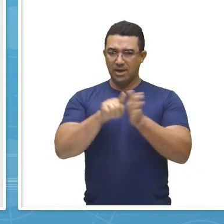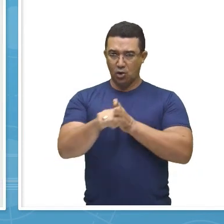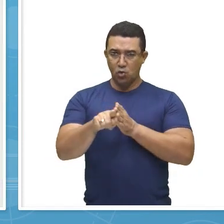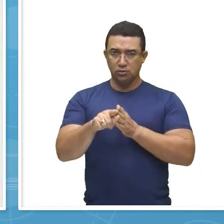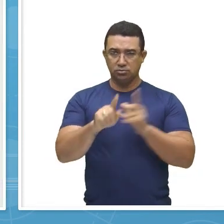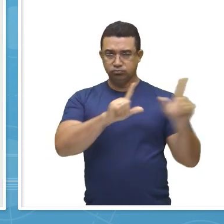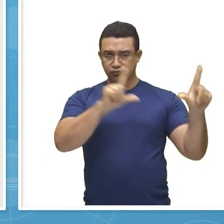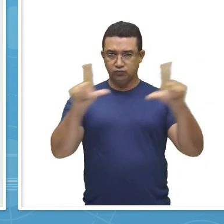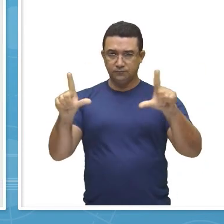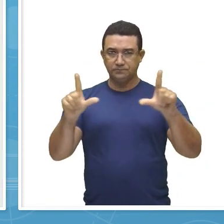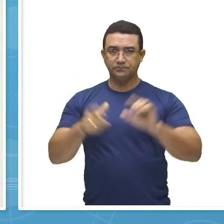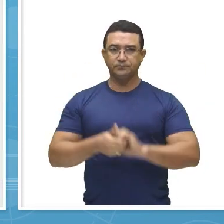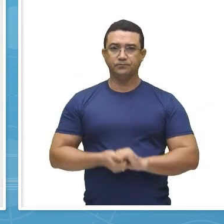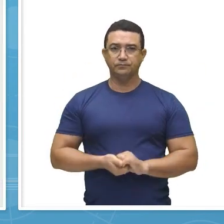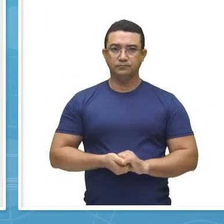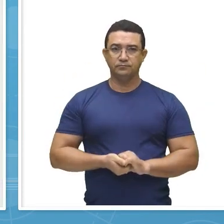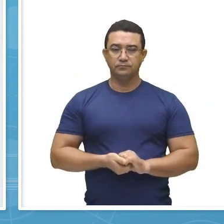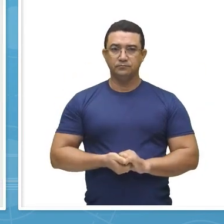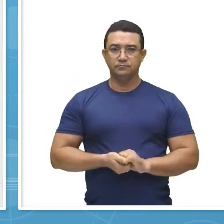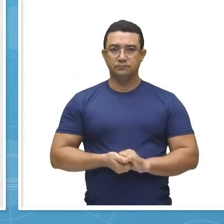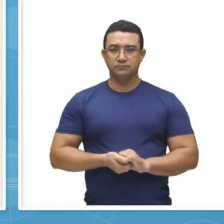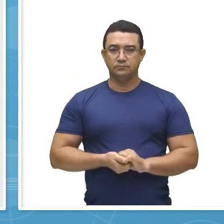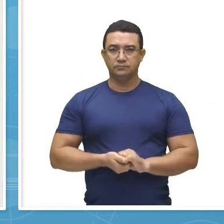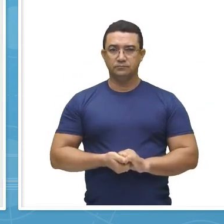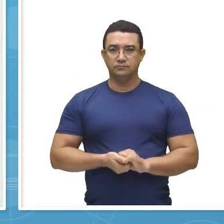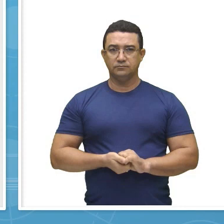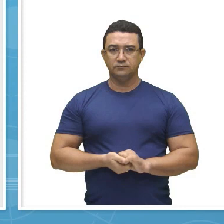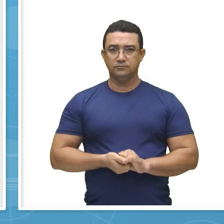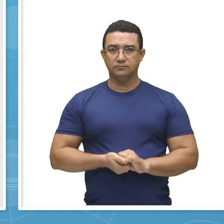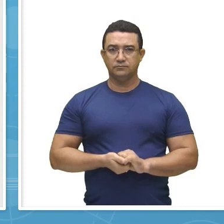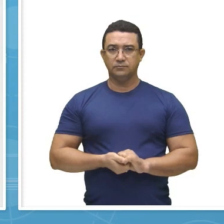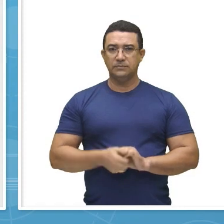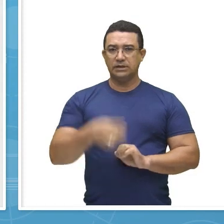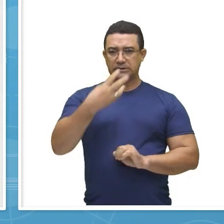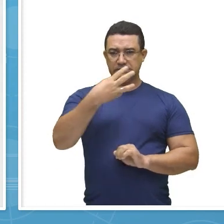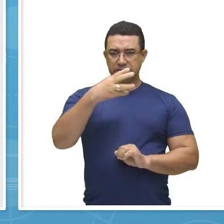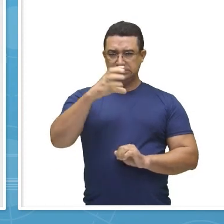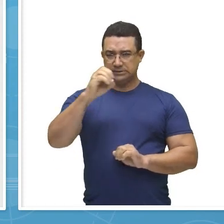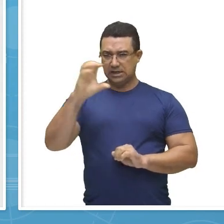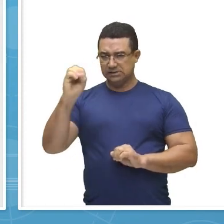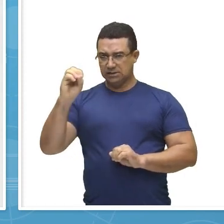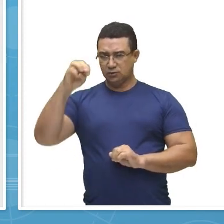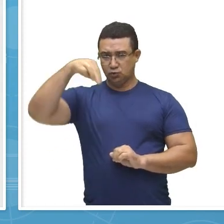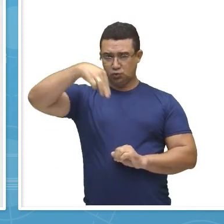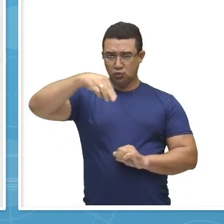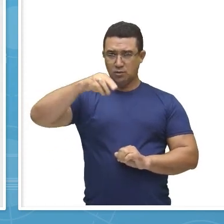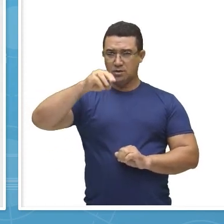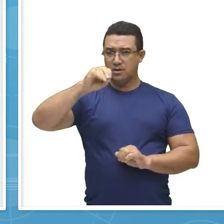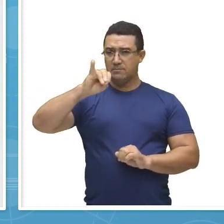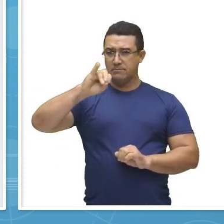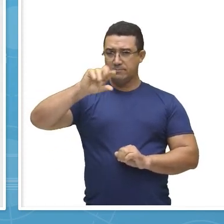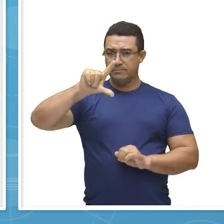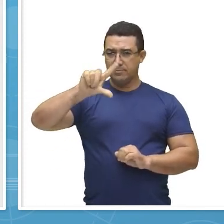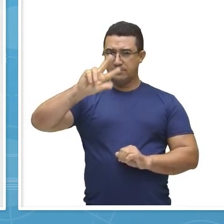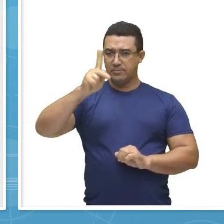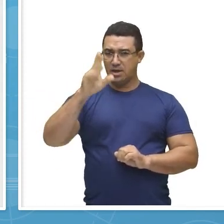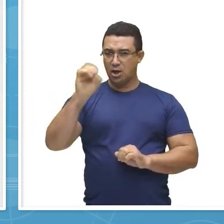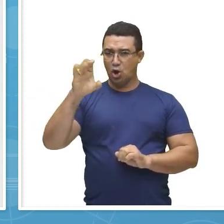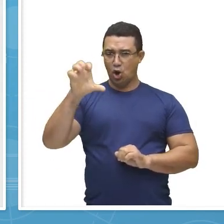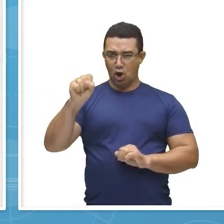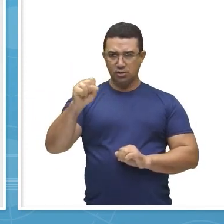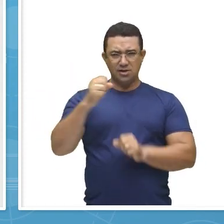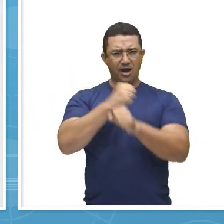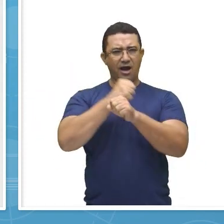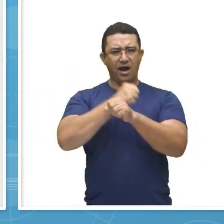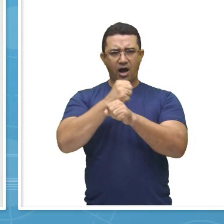lá? Que há cerca de 300 milhões, né, como a gente viu, as terras do planeta